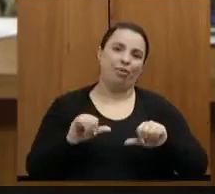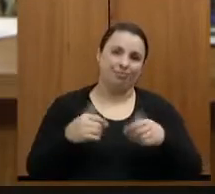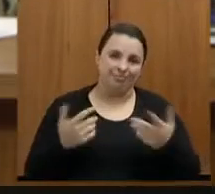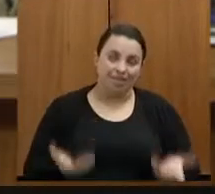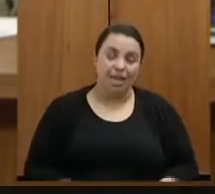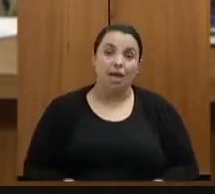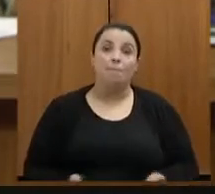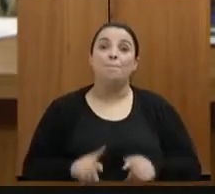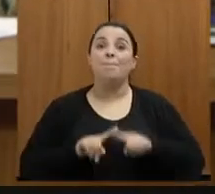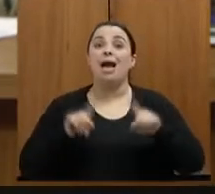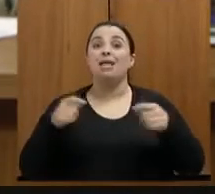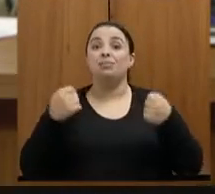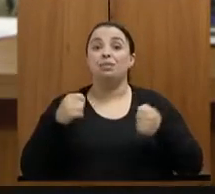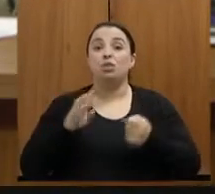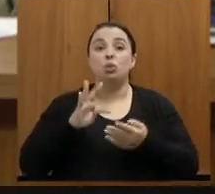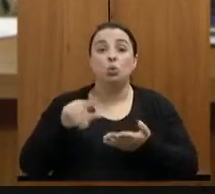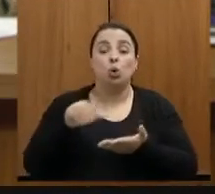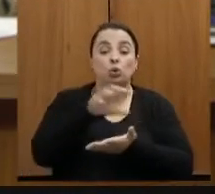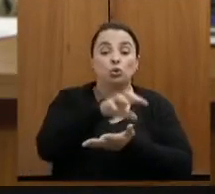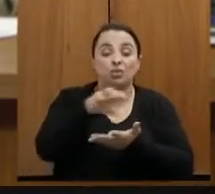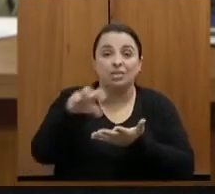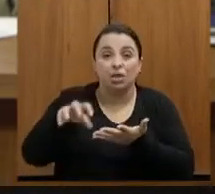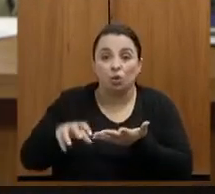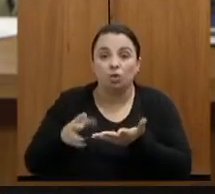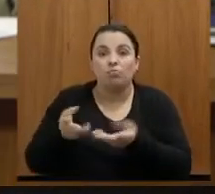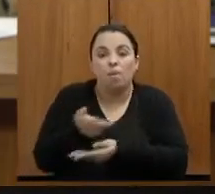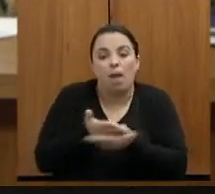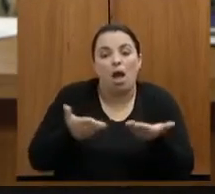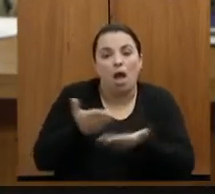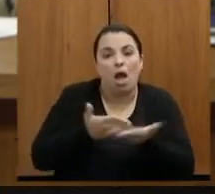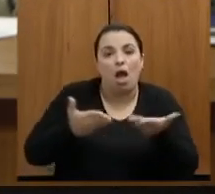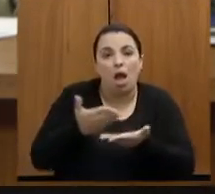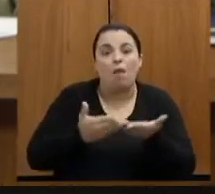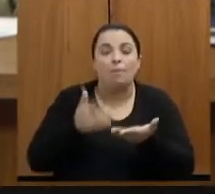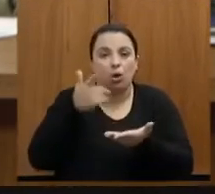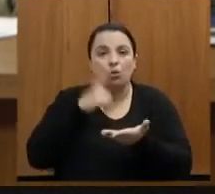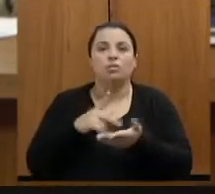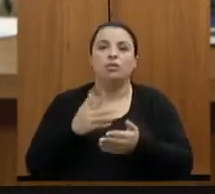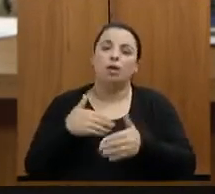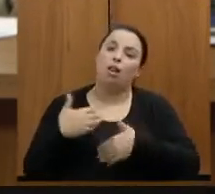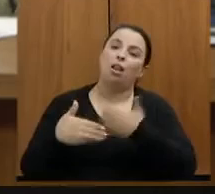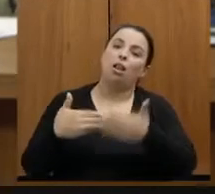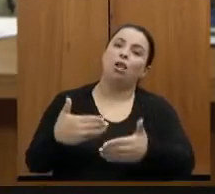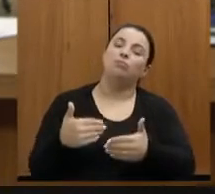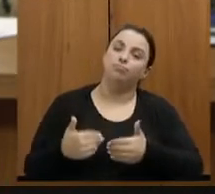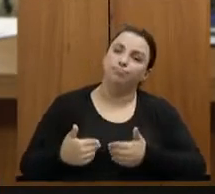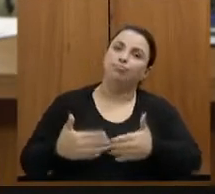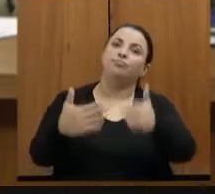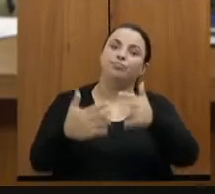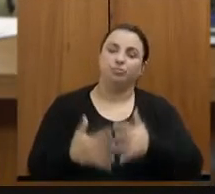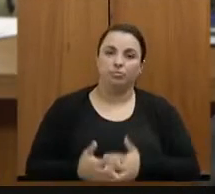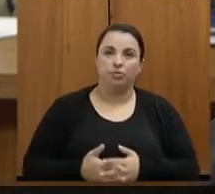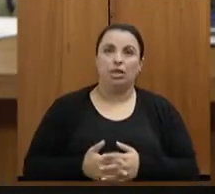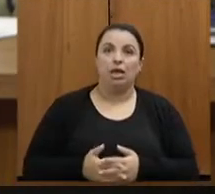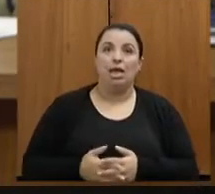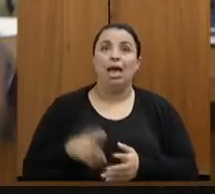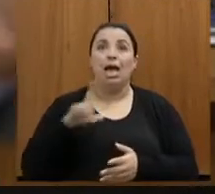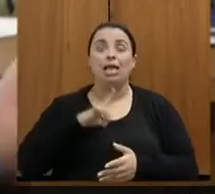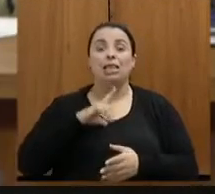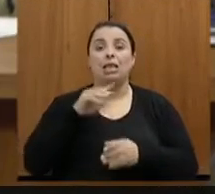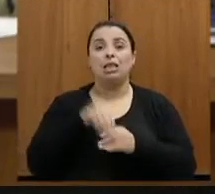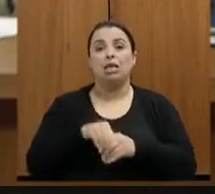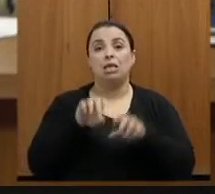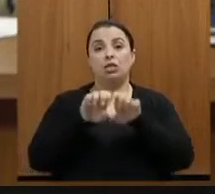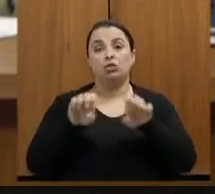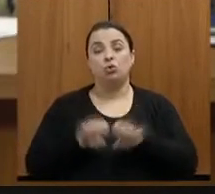imbuídos em resolver as situações. E aí, lá dentro da estrutura, da forma de